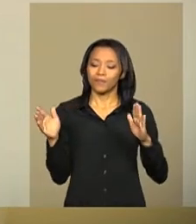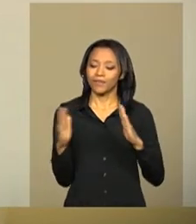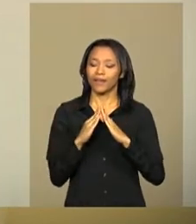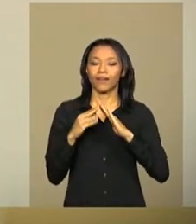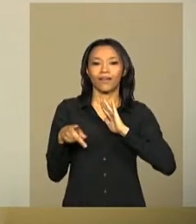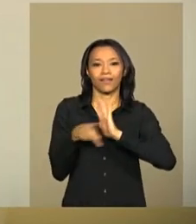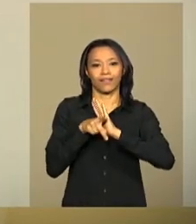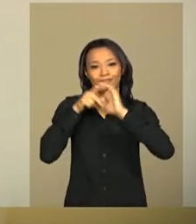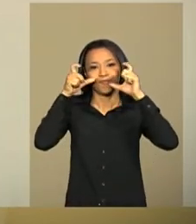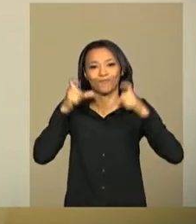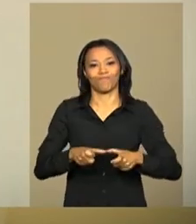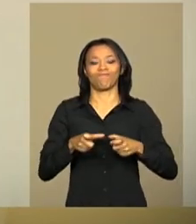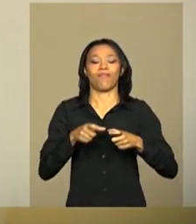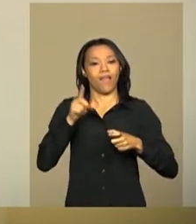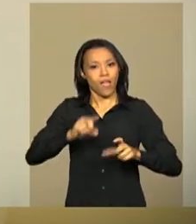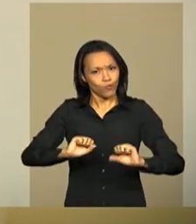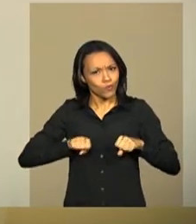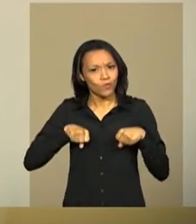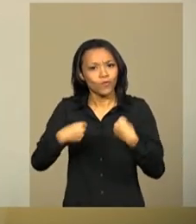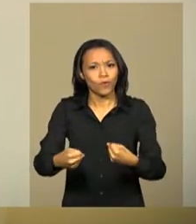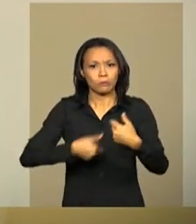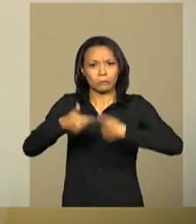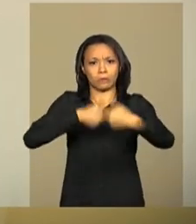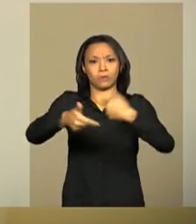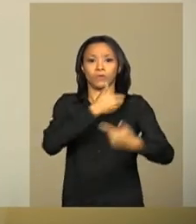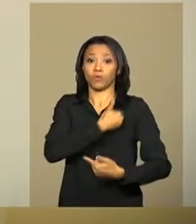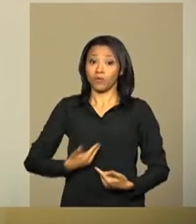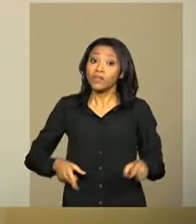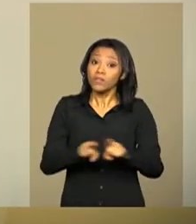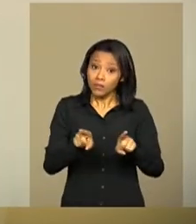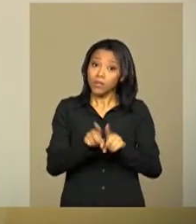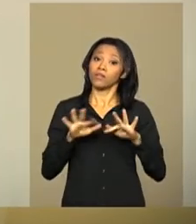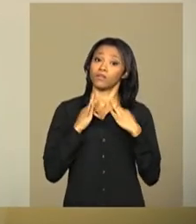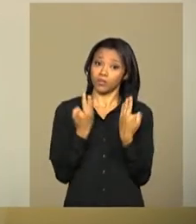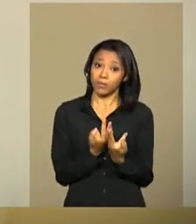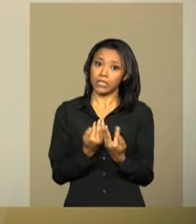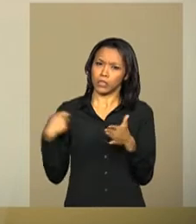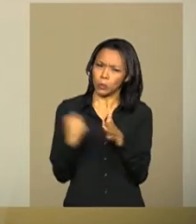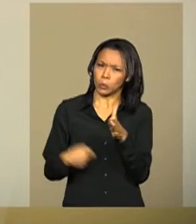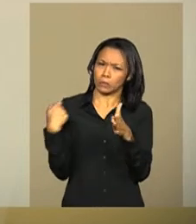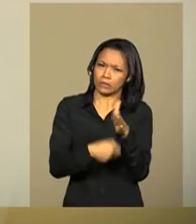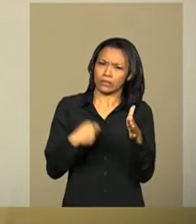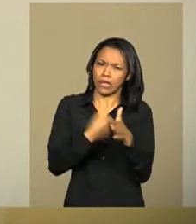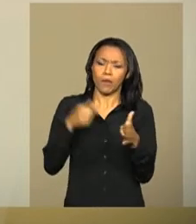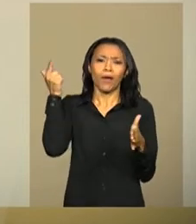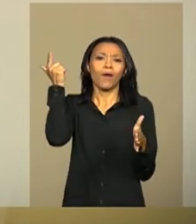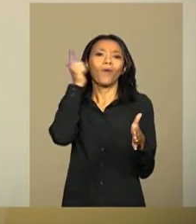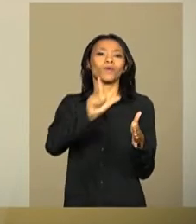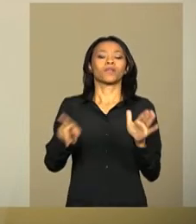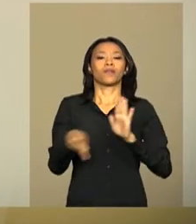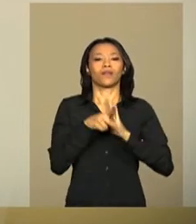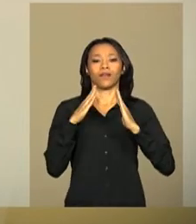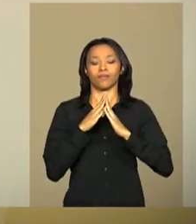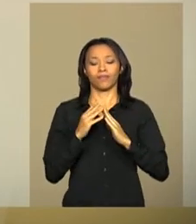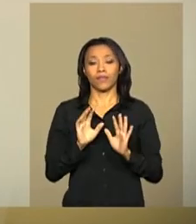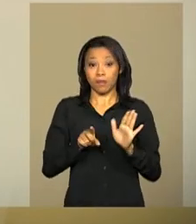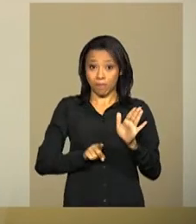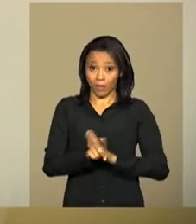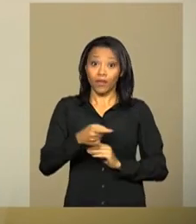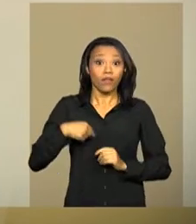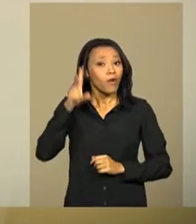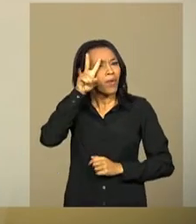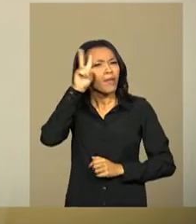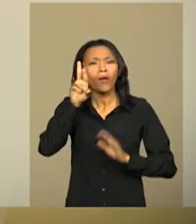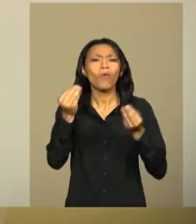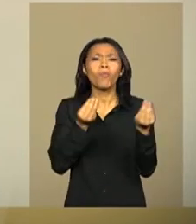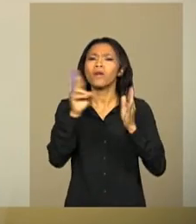lugar para morar é um esforço do governo e também das famílias que batalharam muito por essa Conquista Então vamos lembrar as